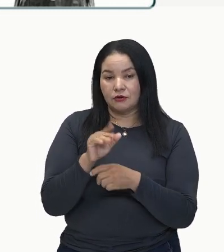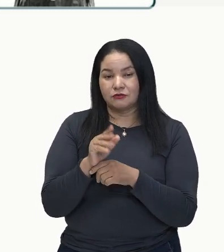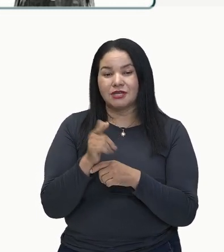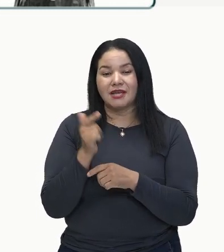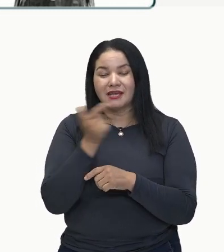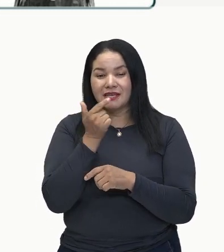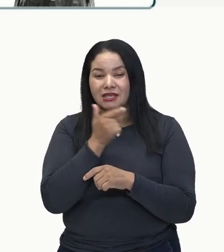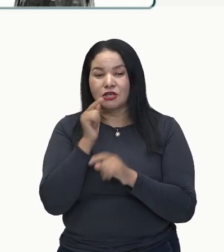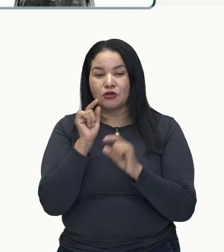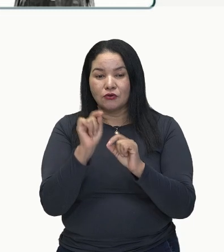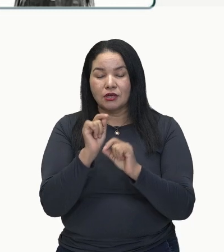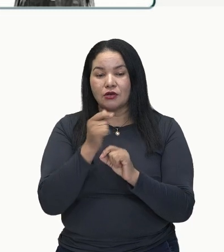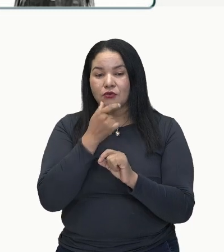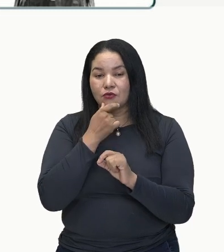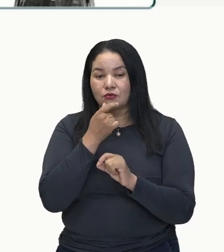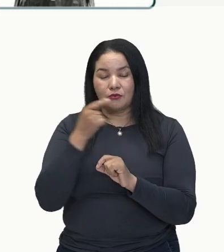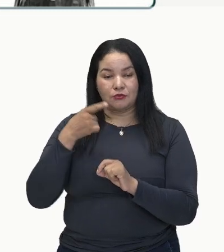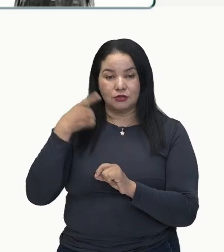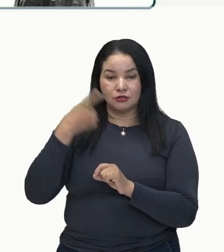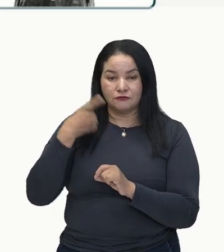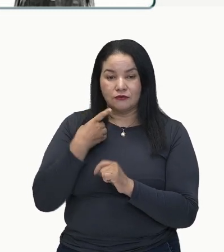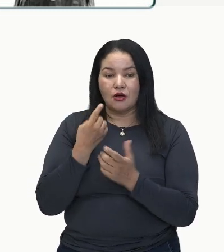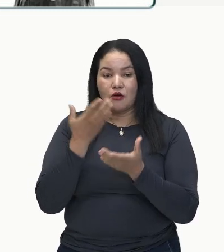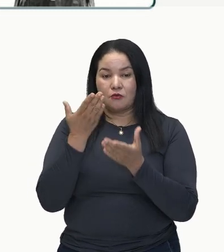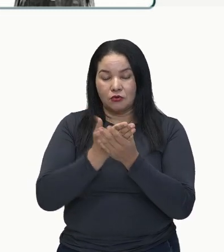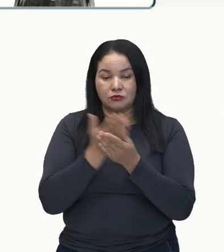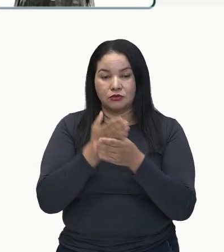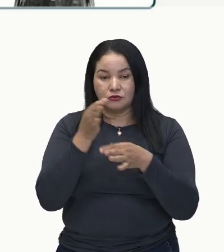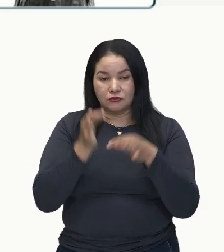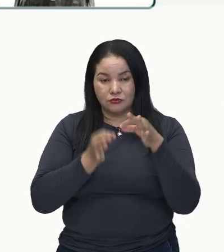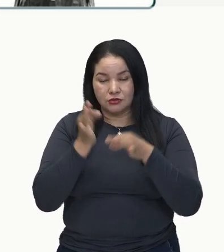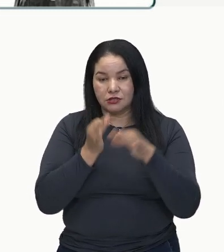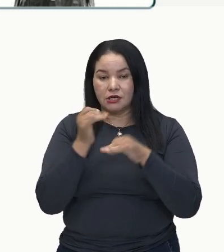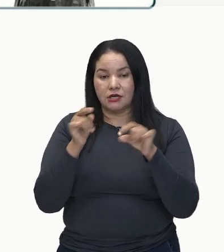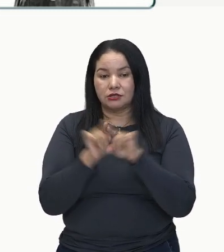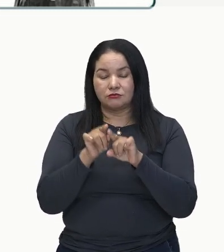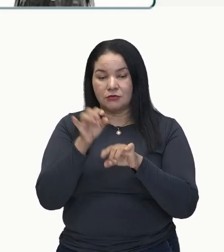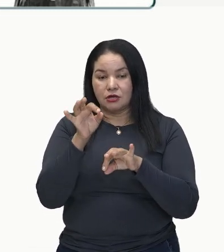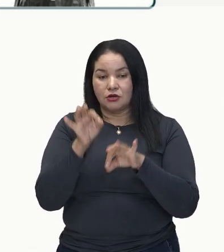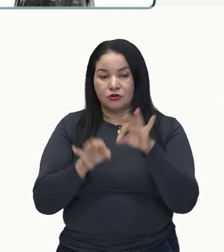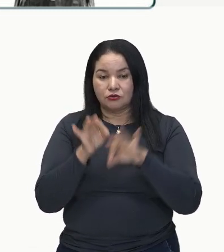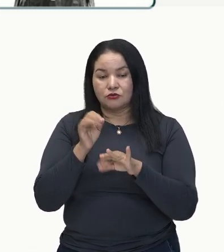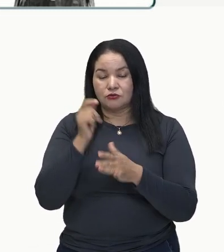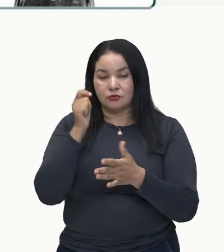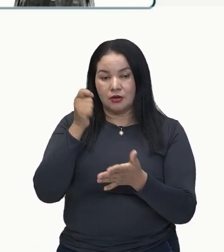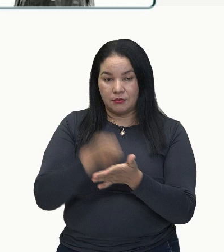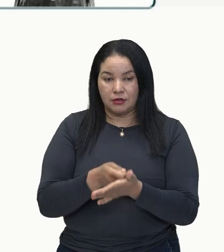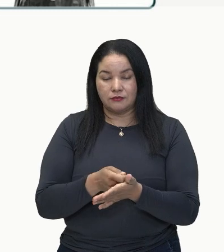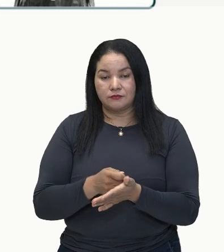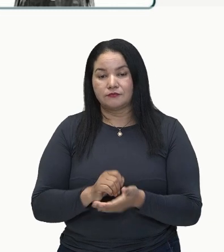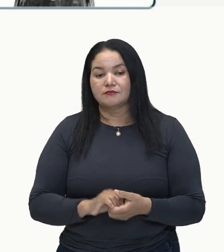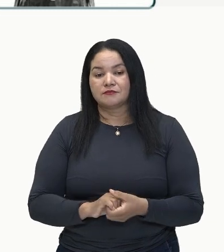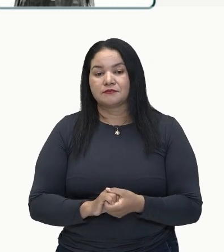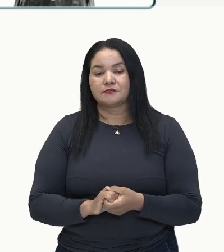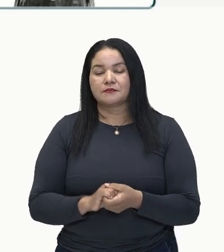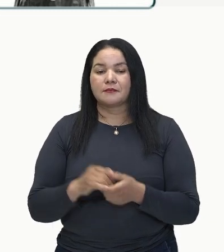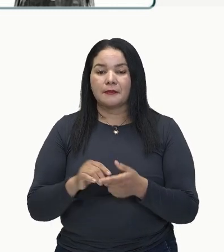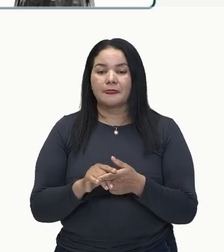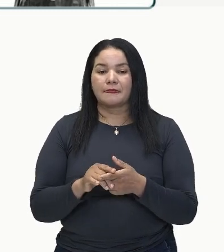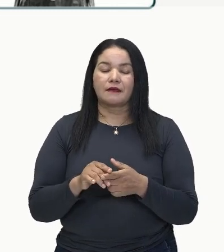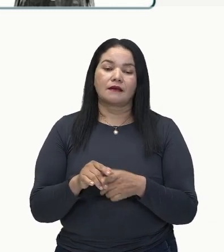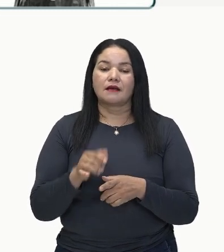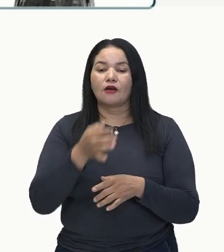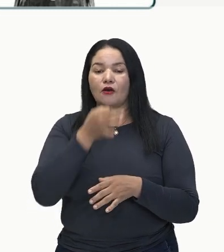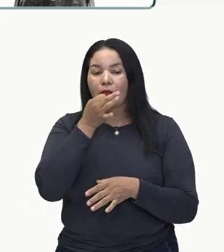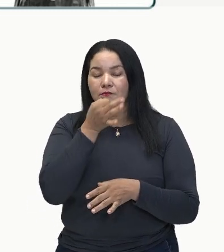advogados, processos judiciais e julgamentos. Notem aí que ele apresenta aqui a opinião dele a